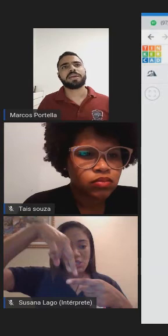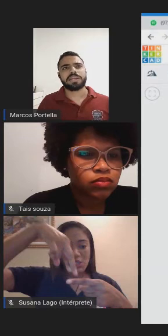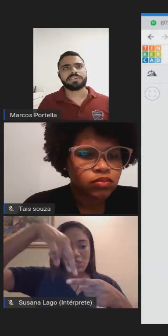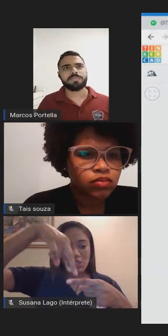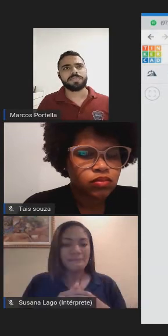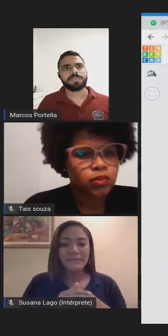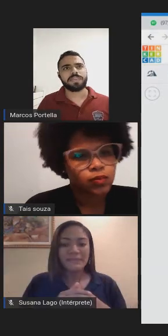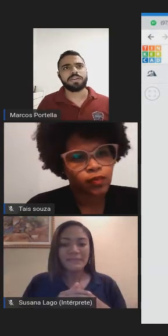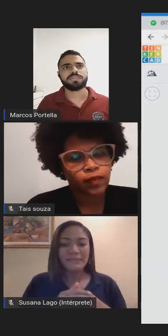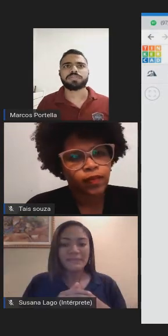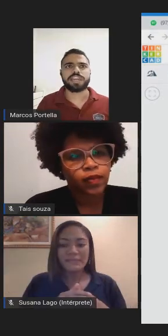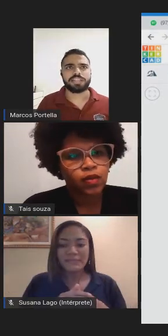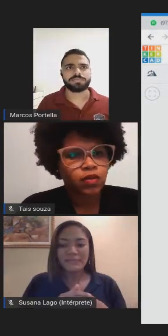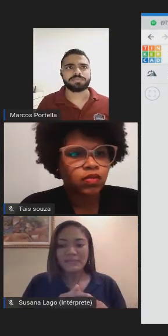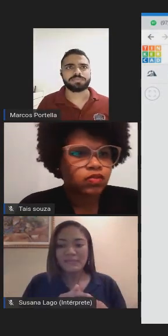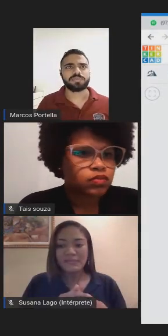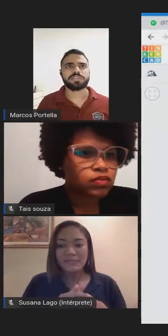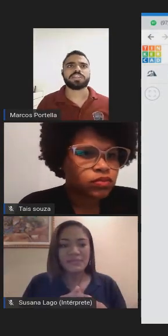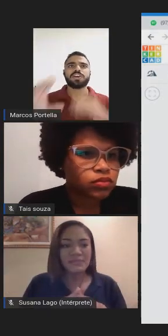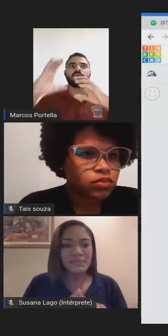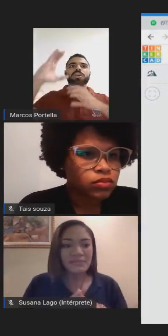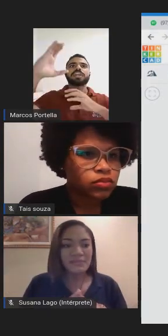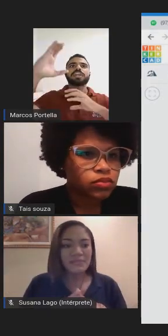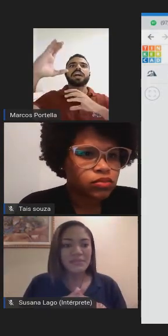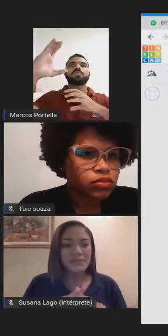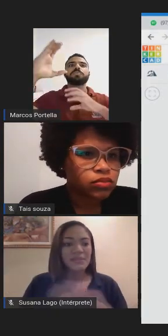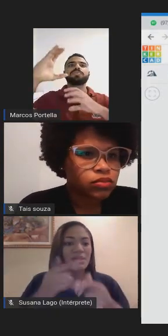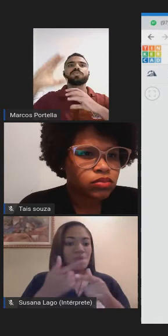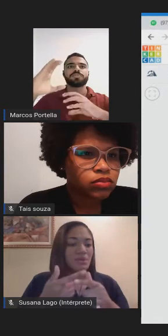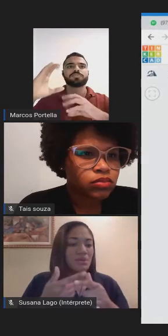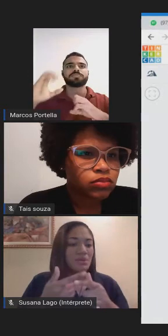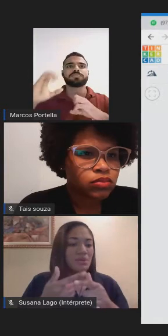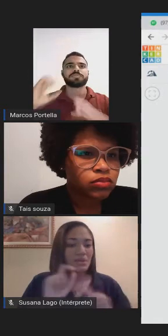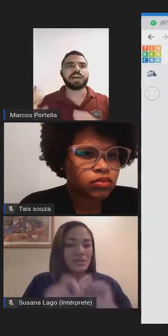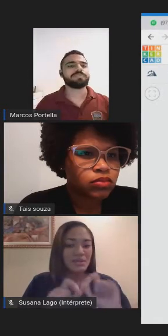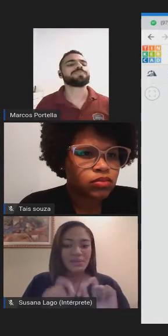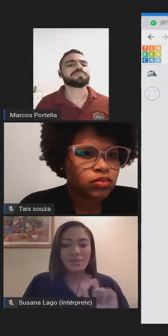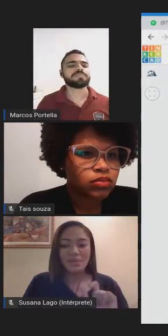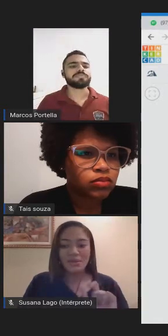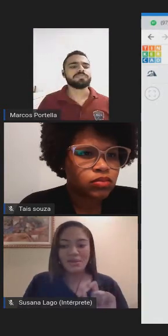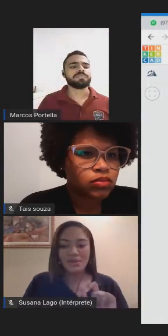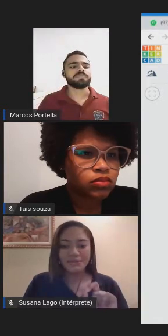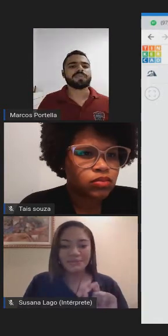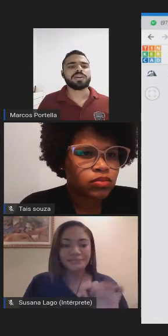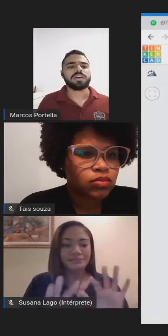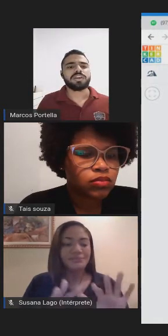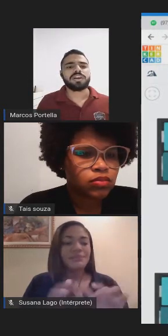Então, primeiramente, eu resolvo série, ou seja, o que está um depois do outro, tá?